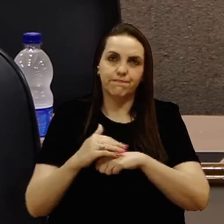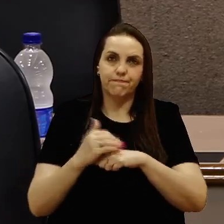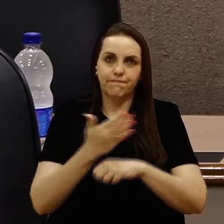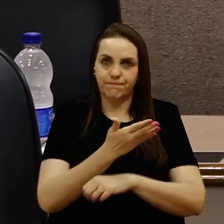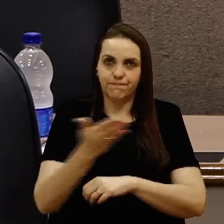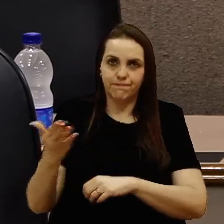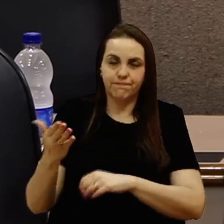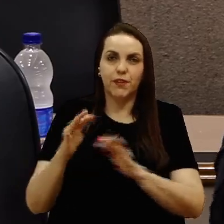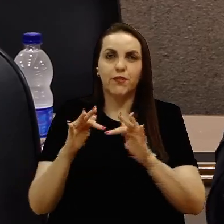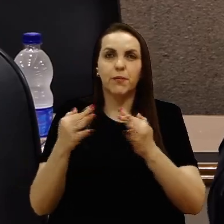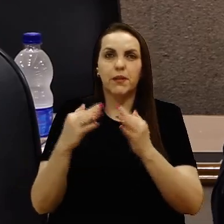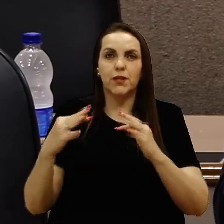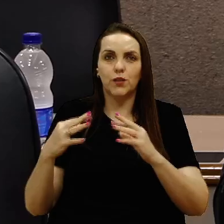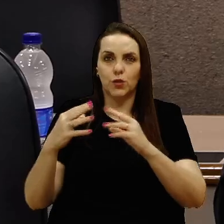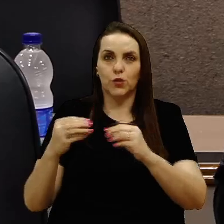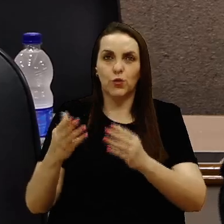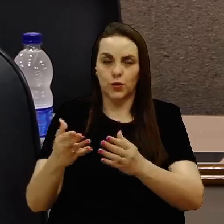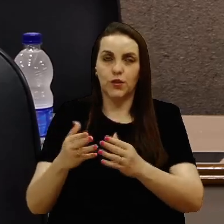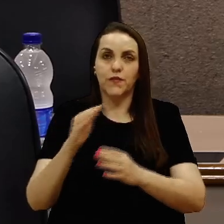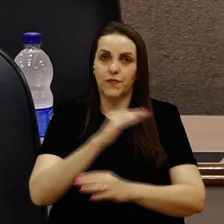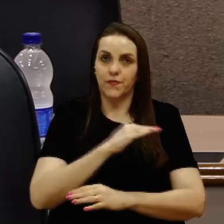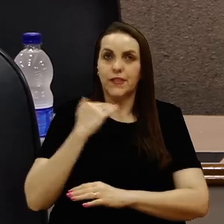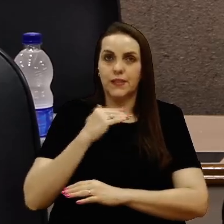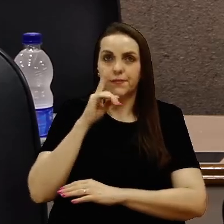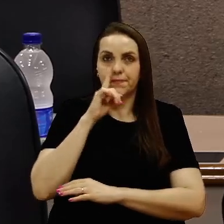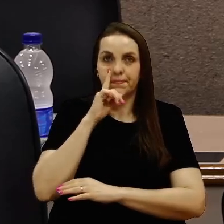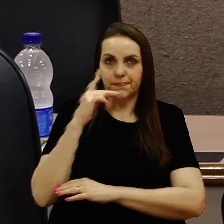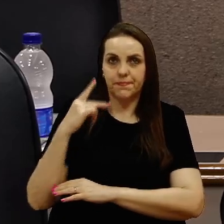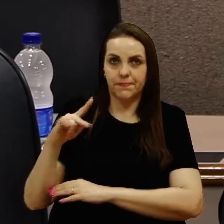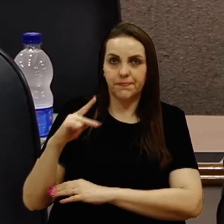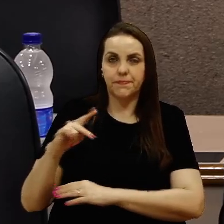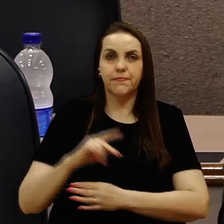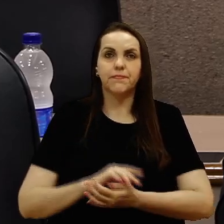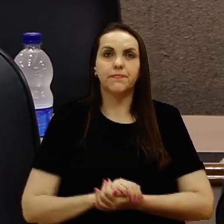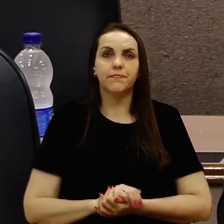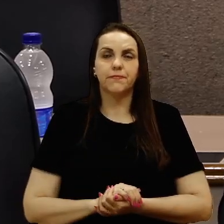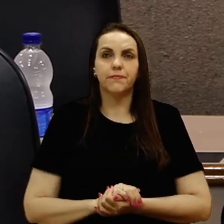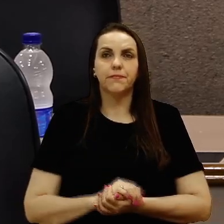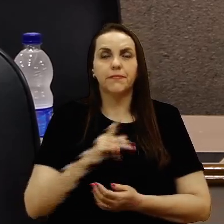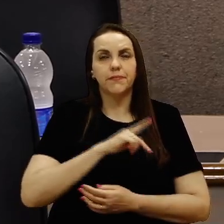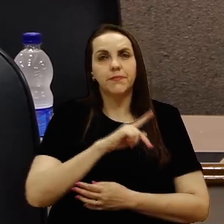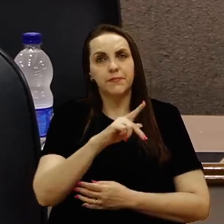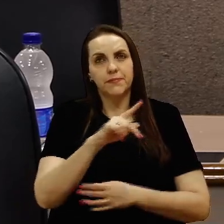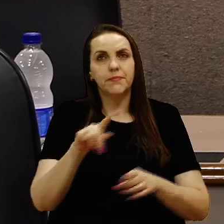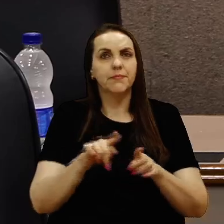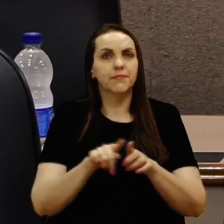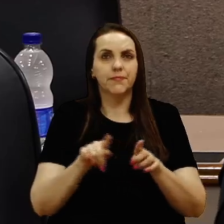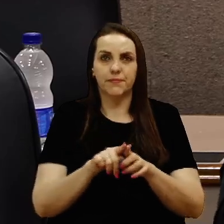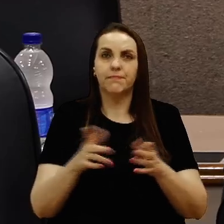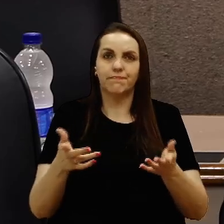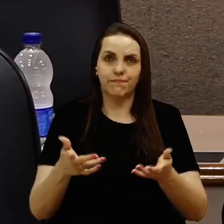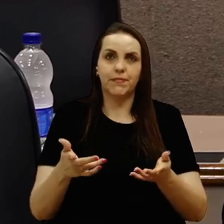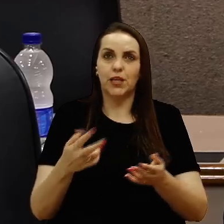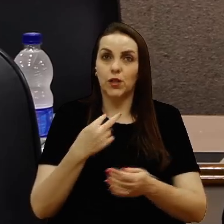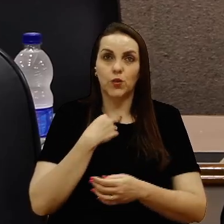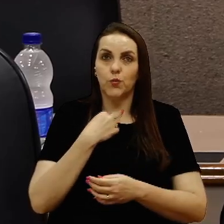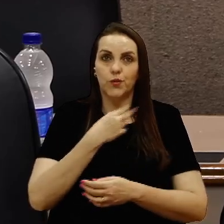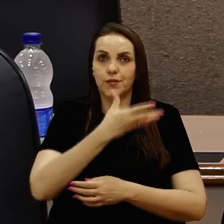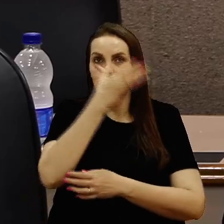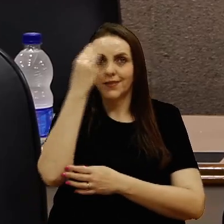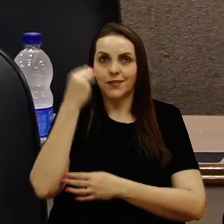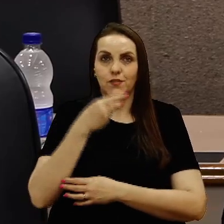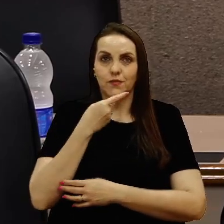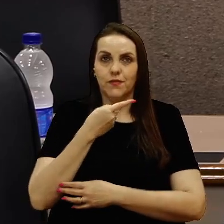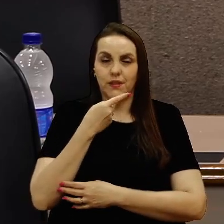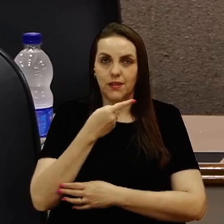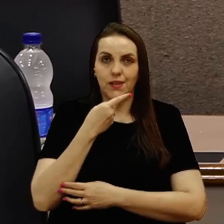família, aí, pelo falecimento da sua mãe. E, senhor presidente, também não poderia deixar de ressaltar que agora, no dia 12 de